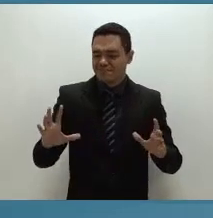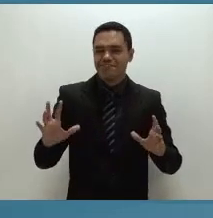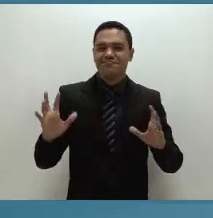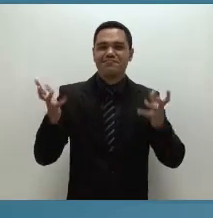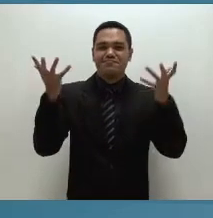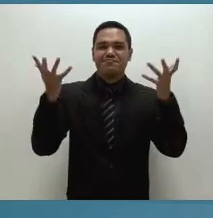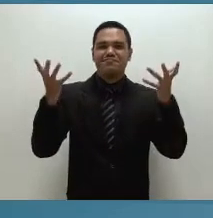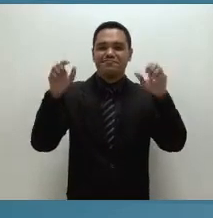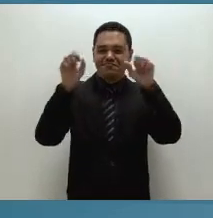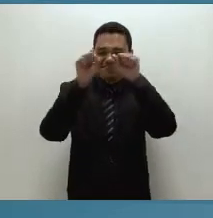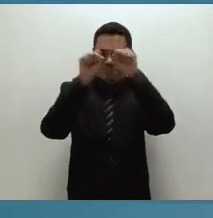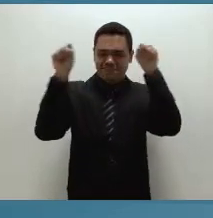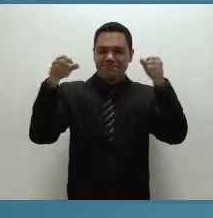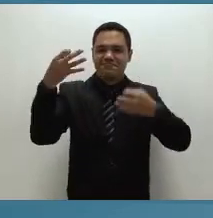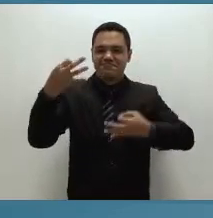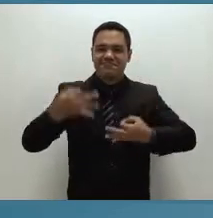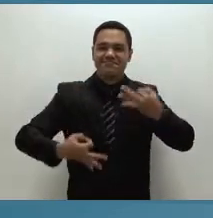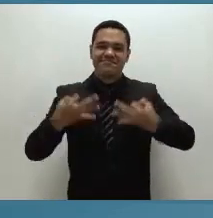judiciário.